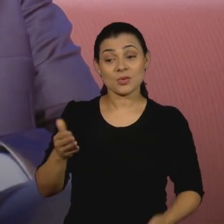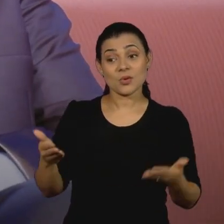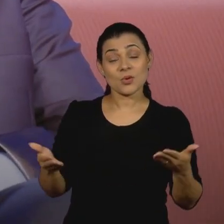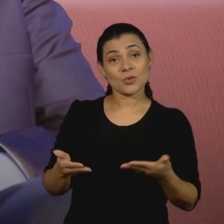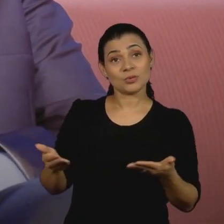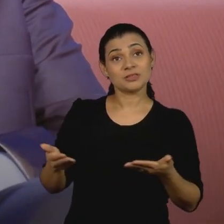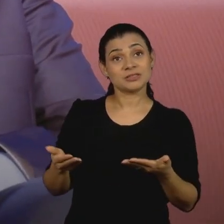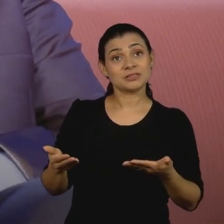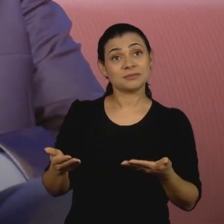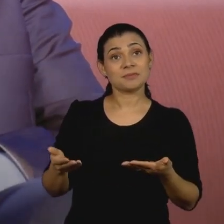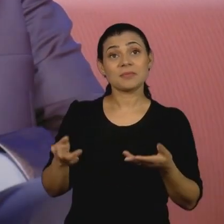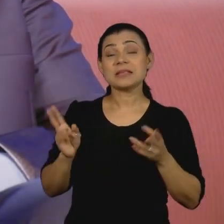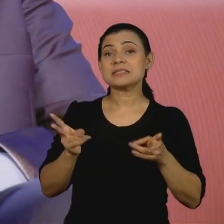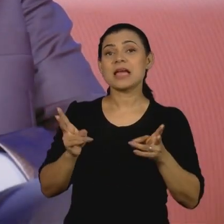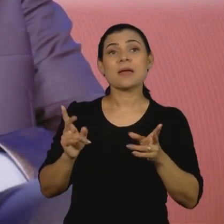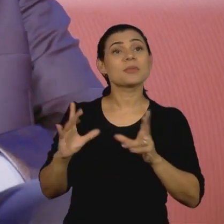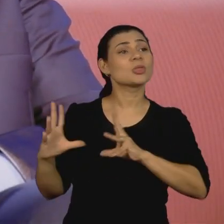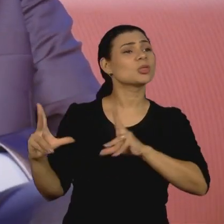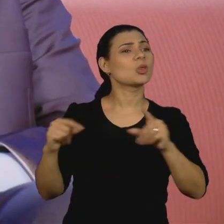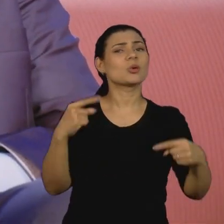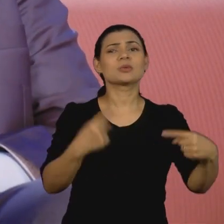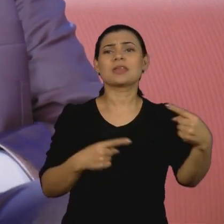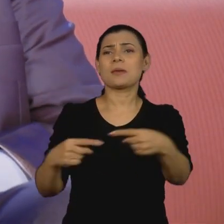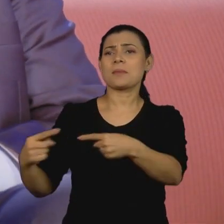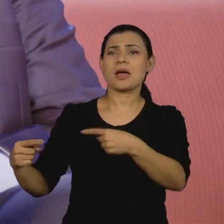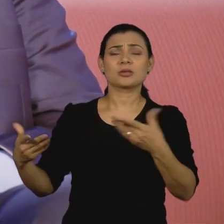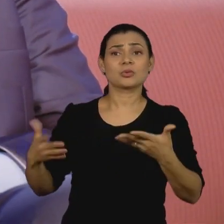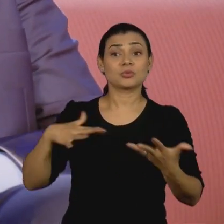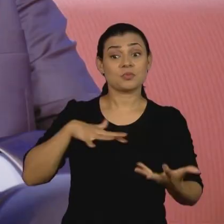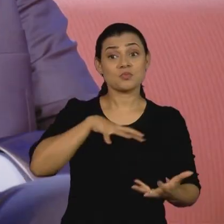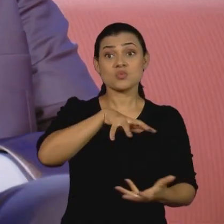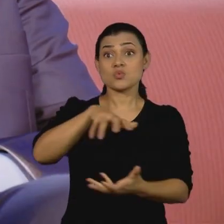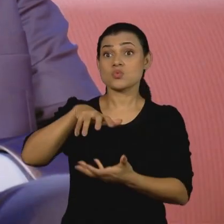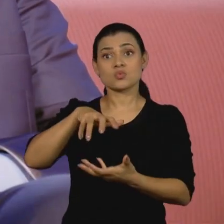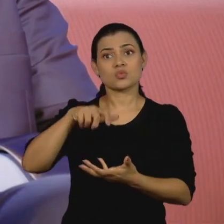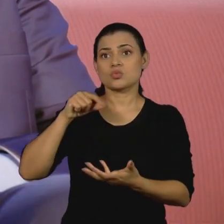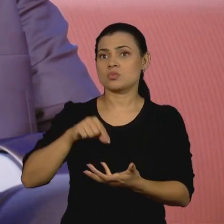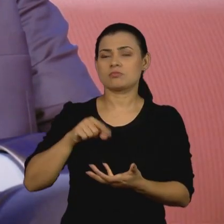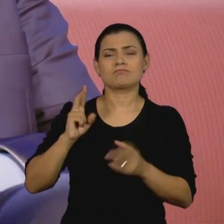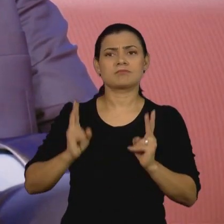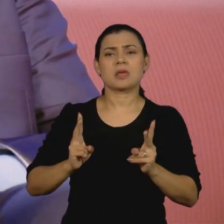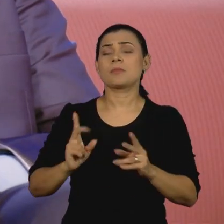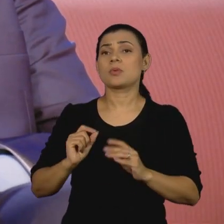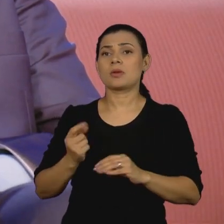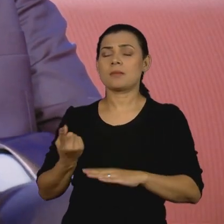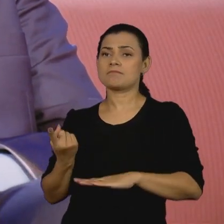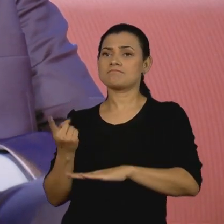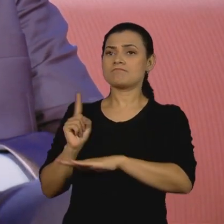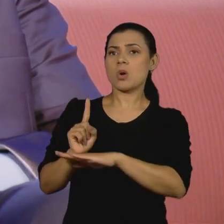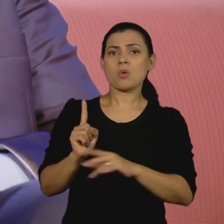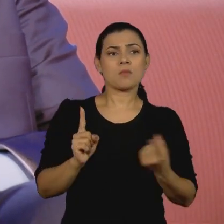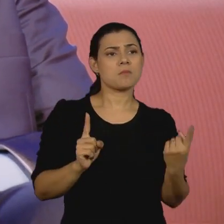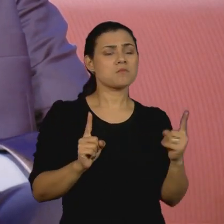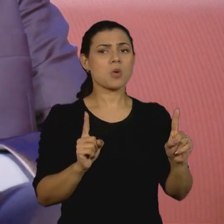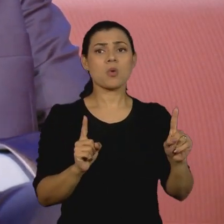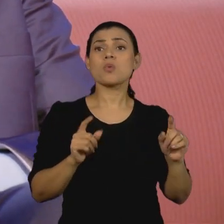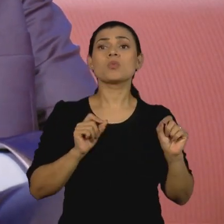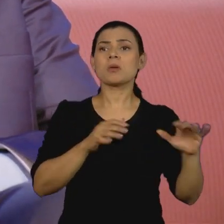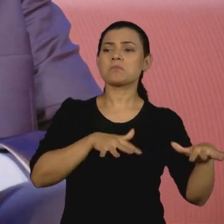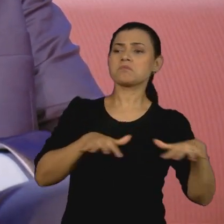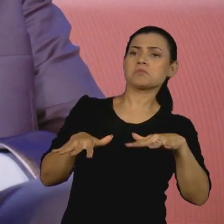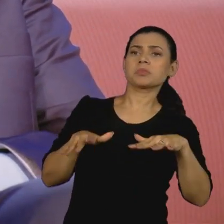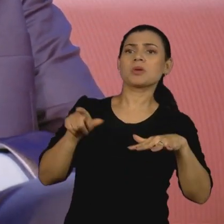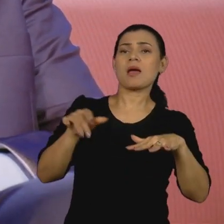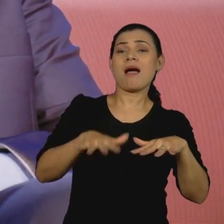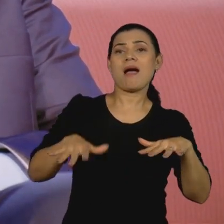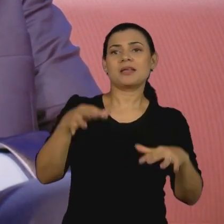ponta de todos os debates que acontecem no mundo inteiro, não é? Pelo protagonismo que o judiciário ganhou.